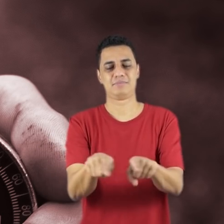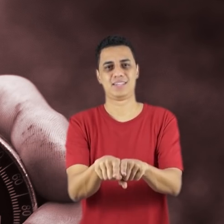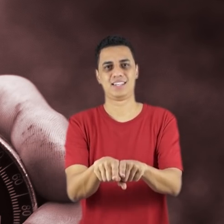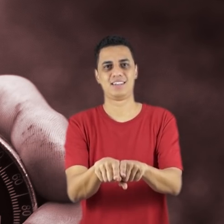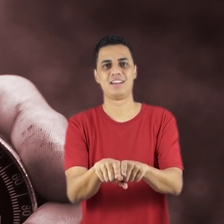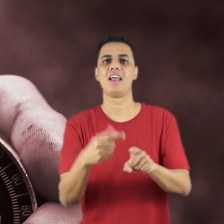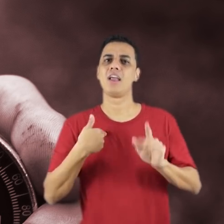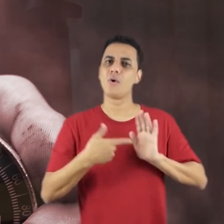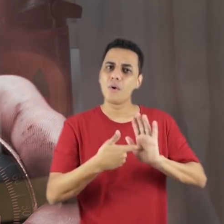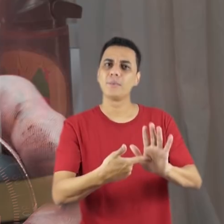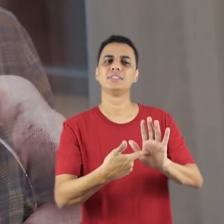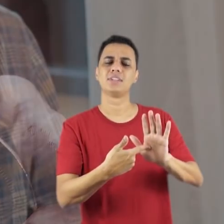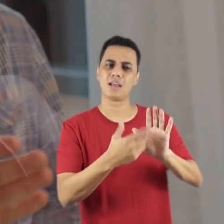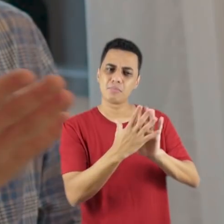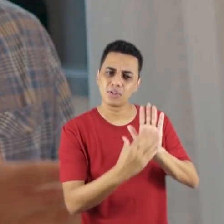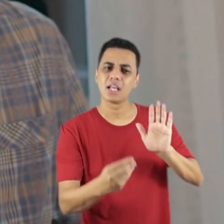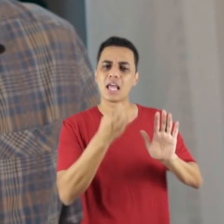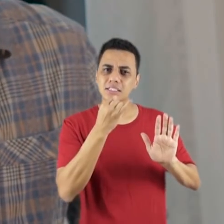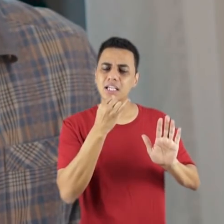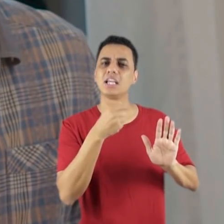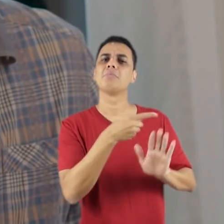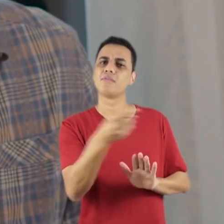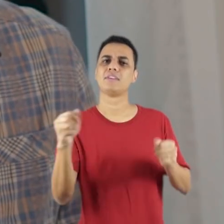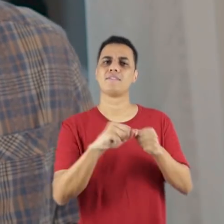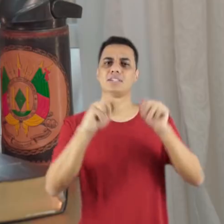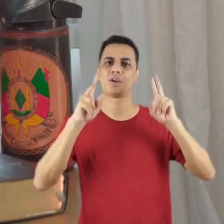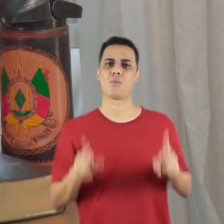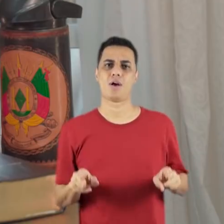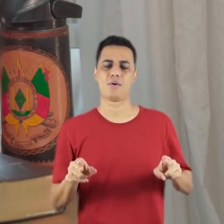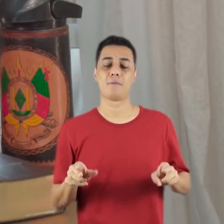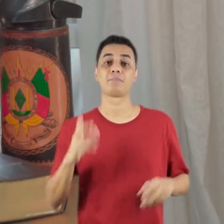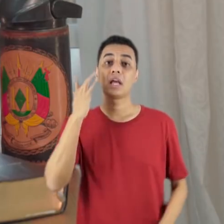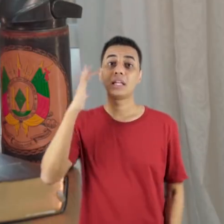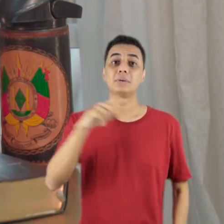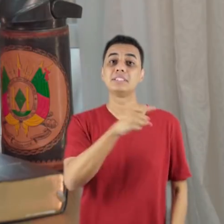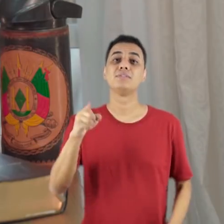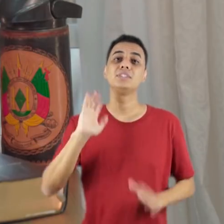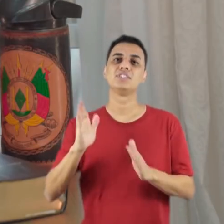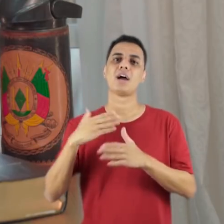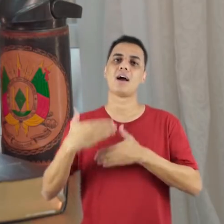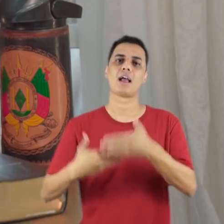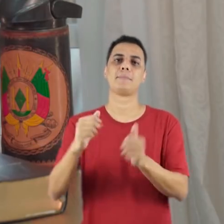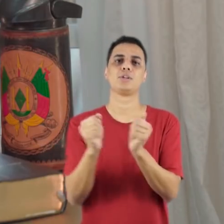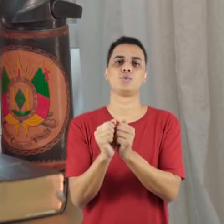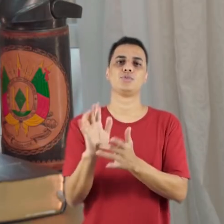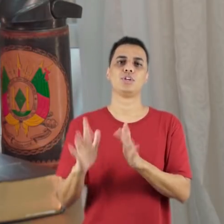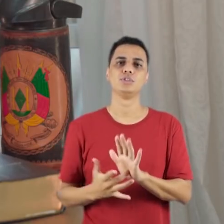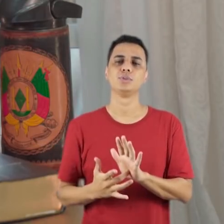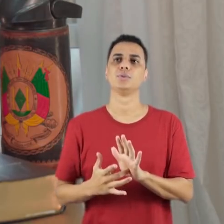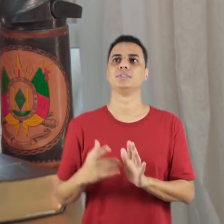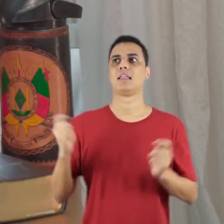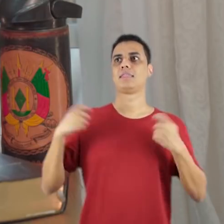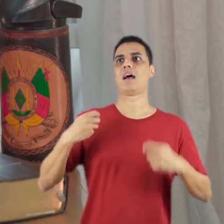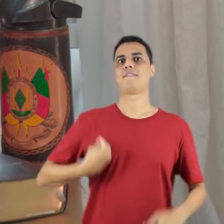vocês façam como lhes fiz. Eu não sei se tu já caminha com Jesus, que é o único capaz de oferecer uma vida nova e completa, com